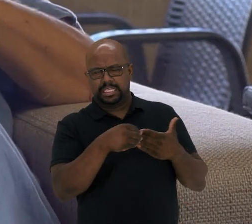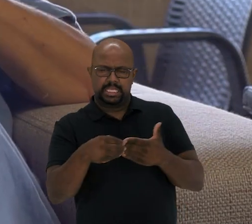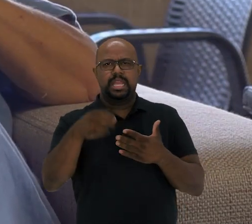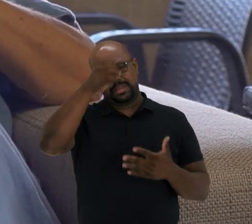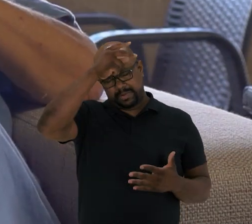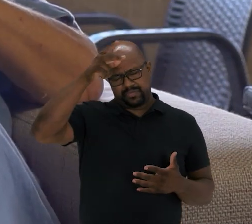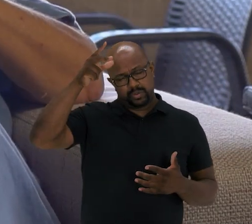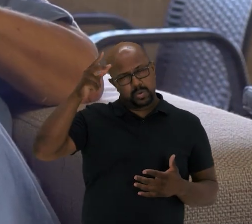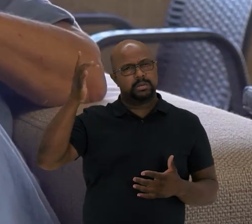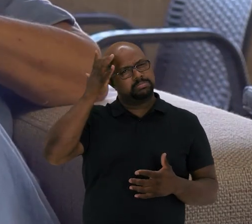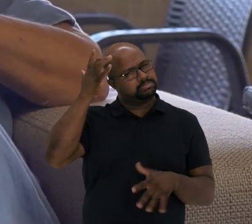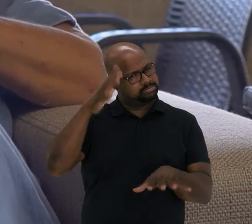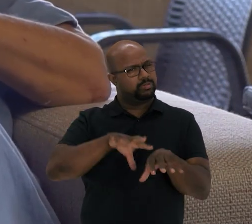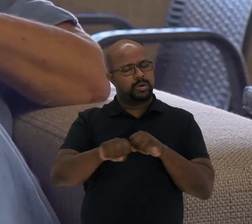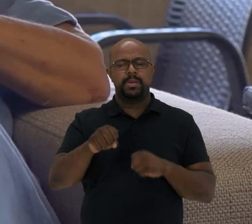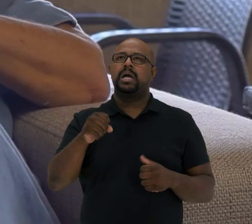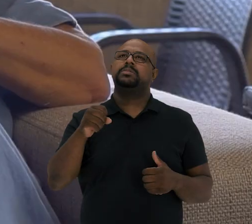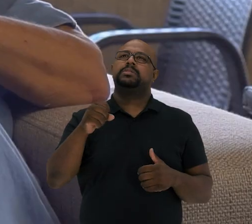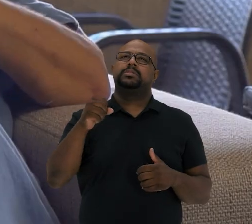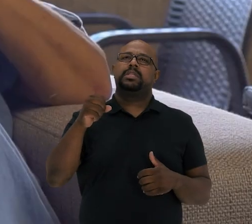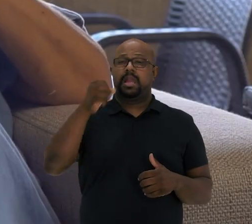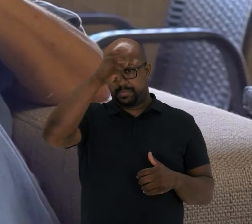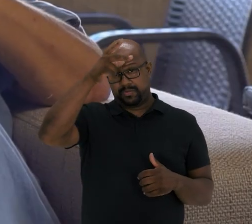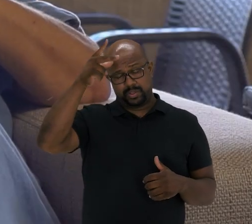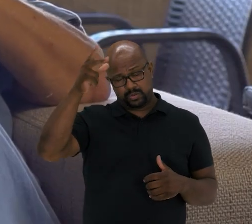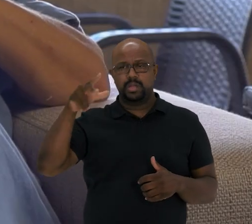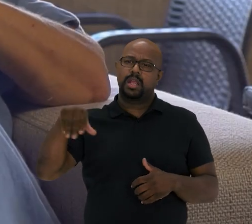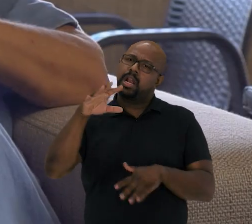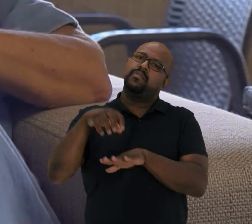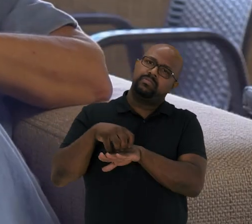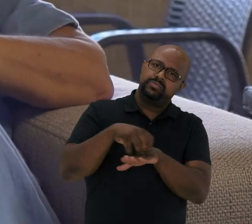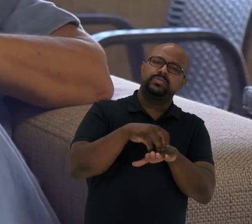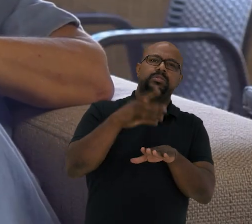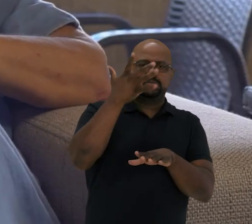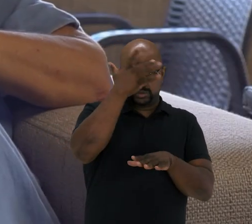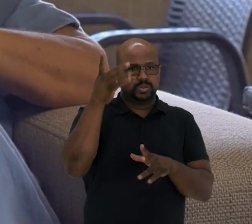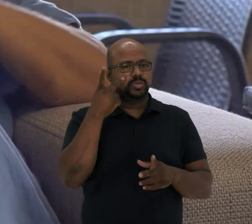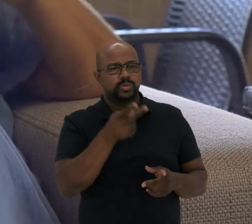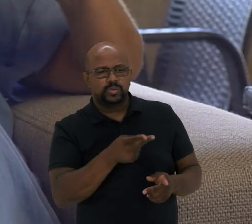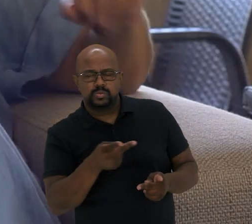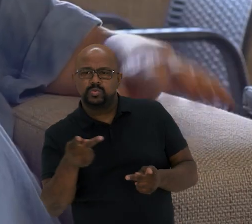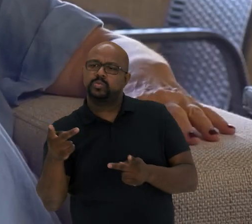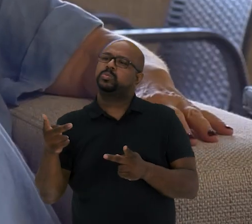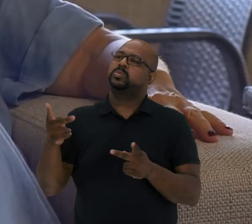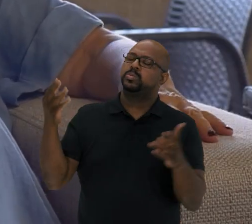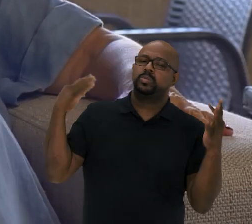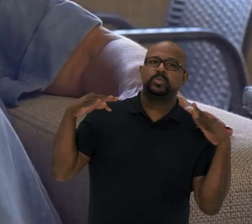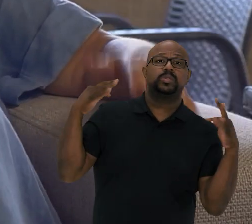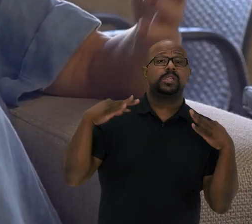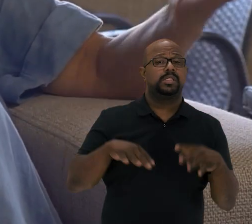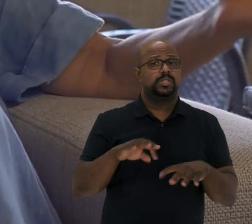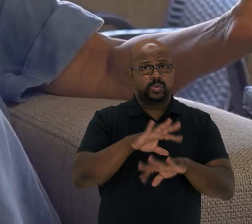prefeitura, guias bem formados da prefeitura, que levavam as pessoas para os afloramentos, sabe?